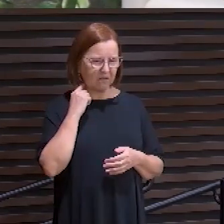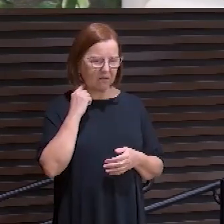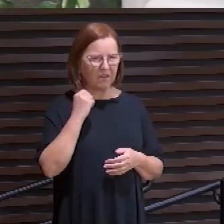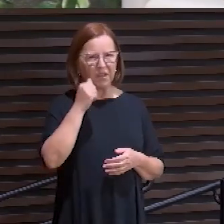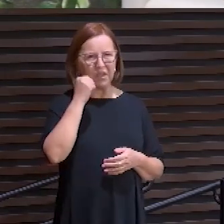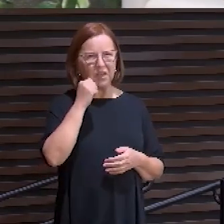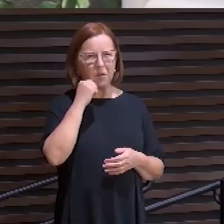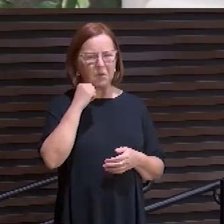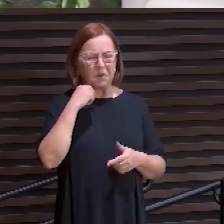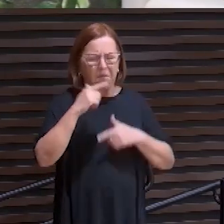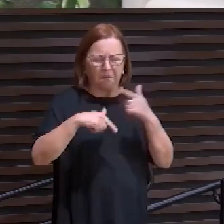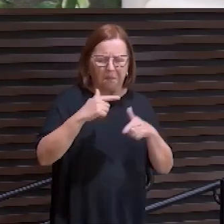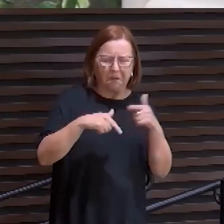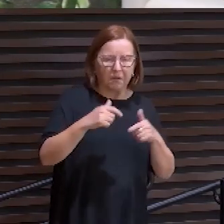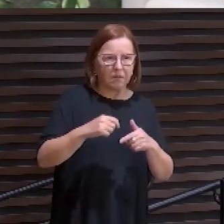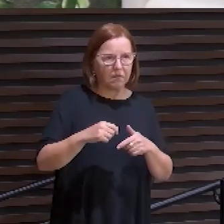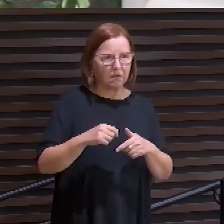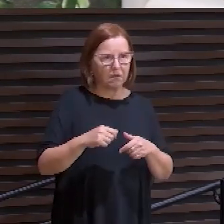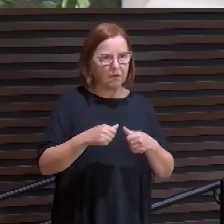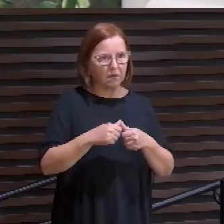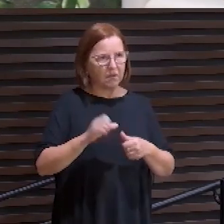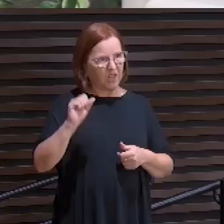Olha só, isso acontece ou não?